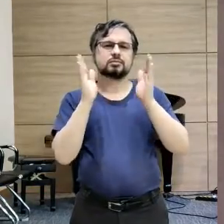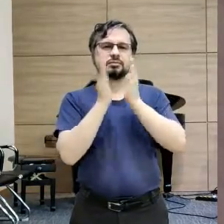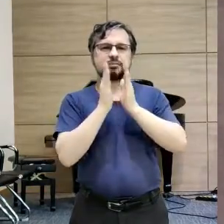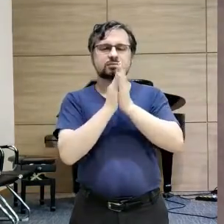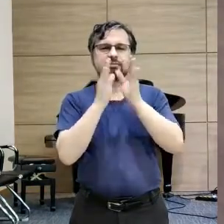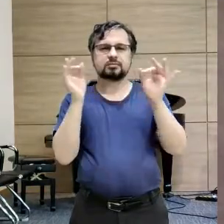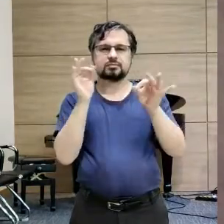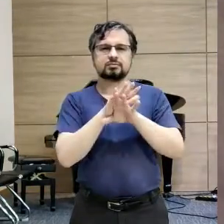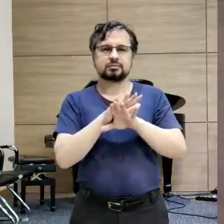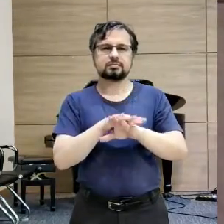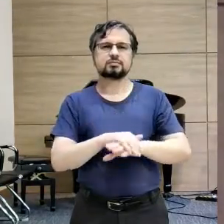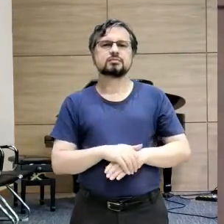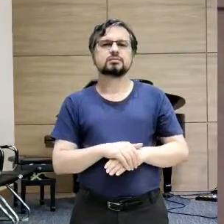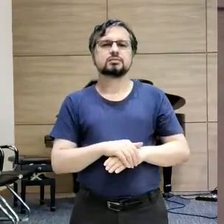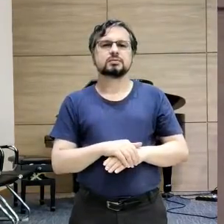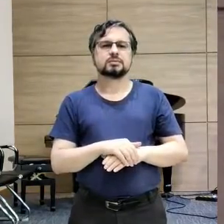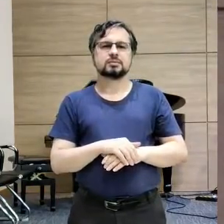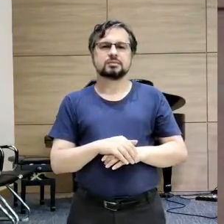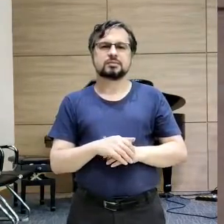finalizando.